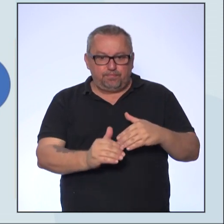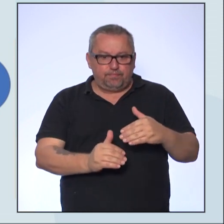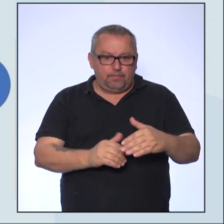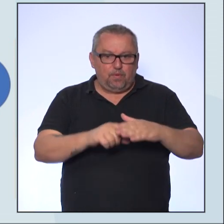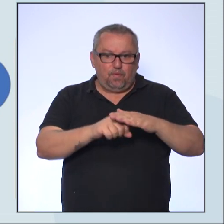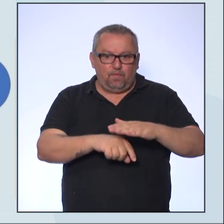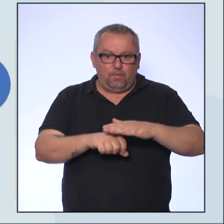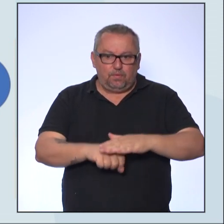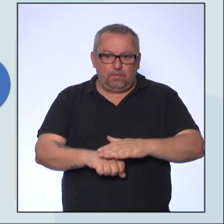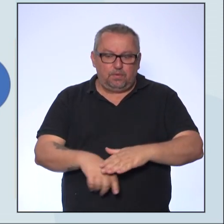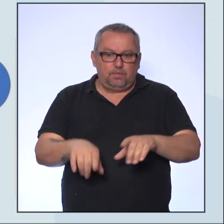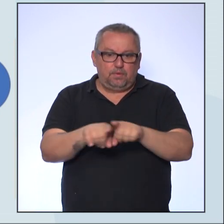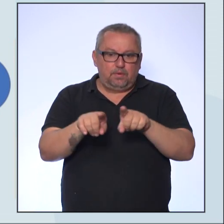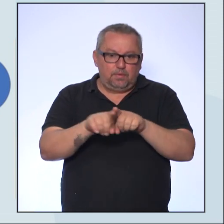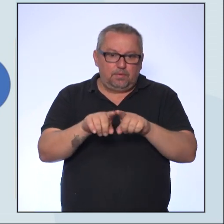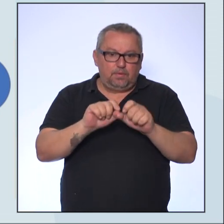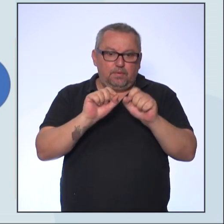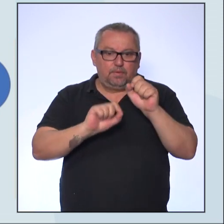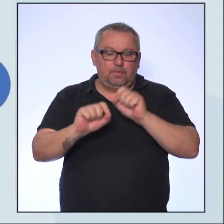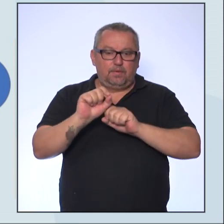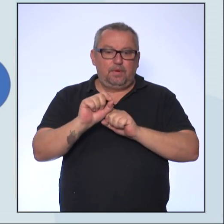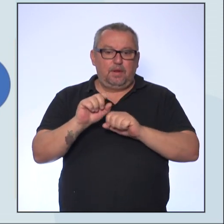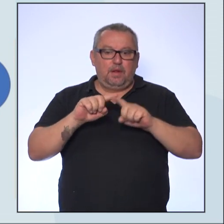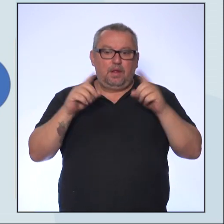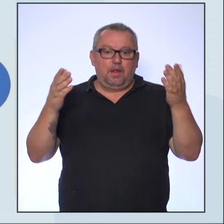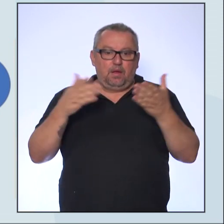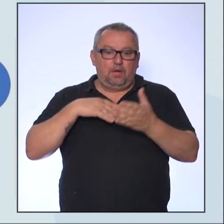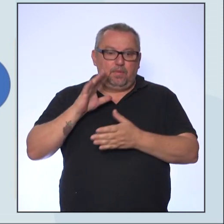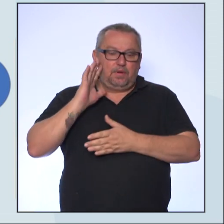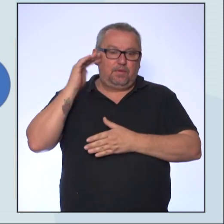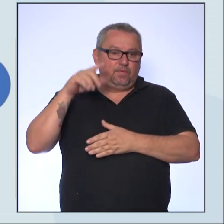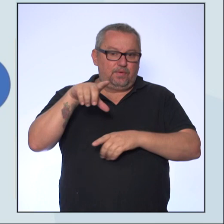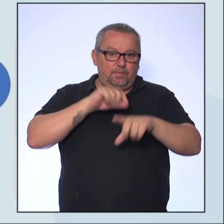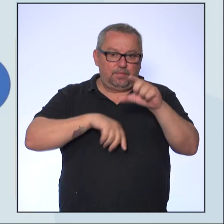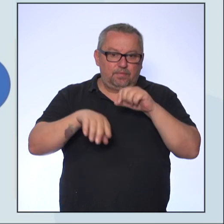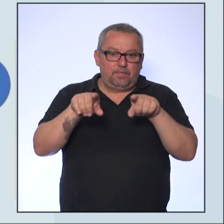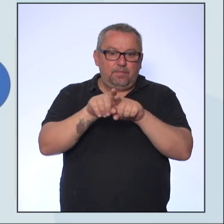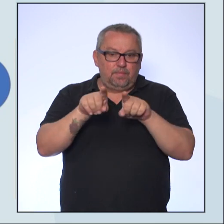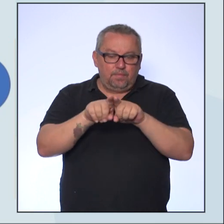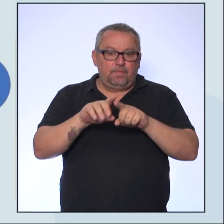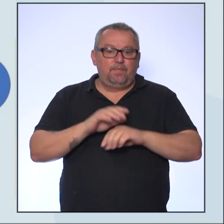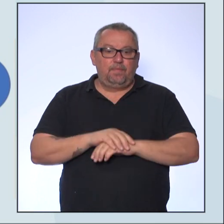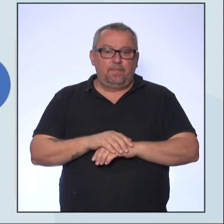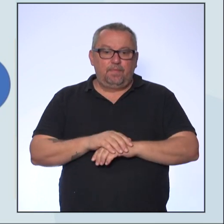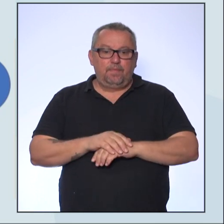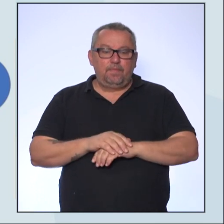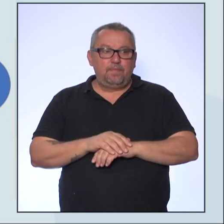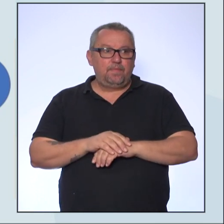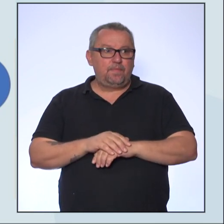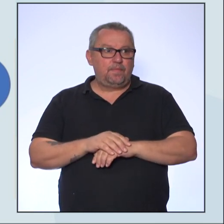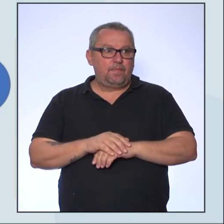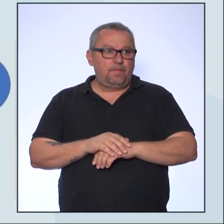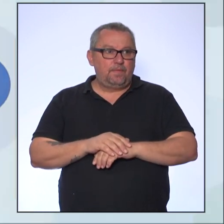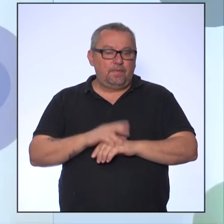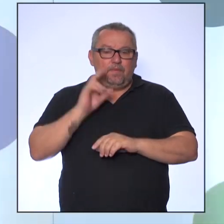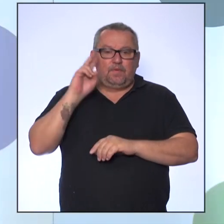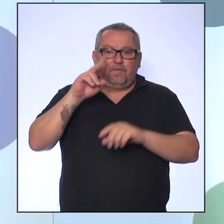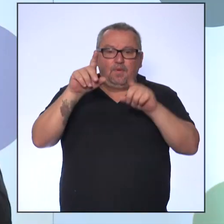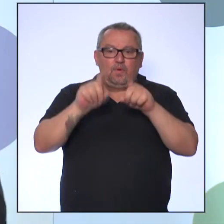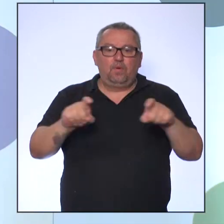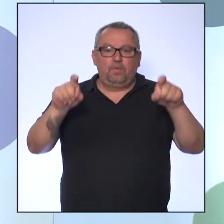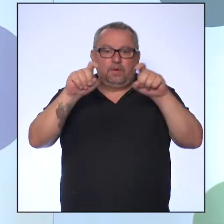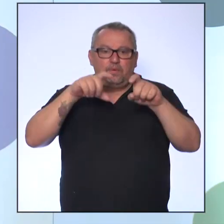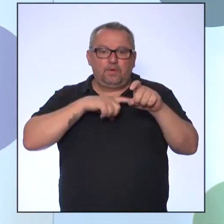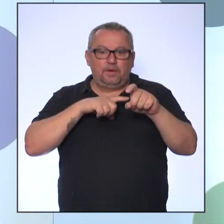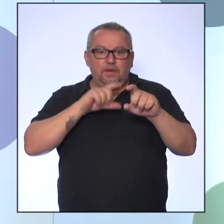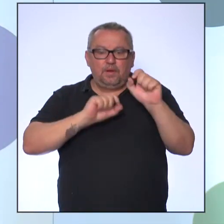que agir no momento, não é? Para Perfeito. nossa tomada de decisão. Perfeito, perfeito. Você sabe que o computador ele funciona dessa forma, né? O computador ele tem que